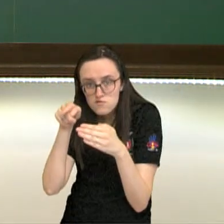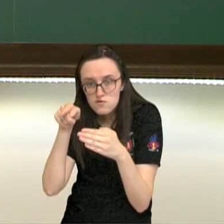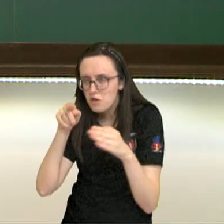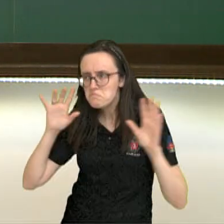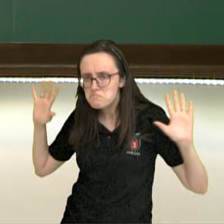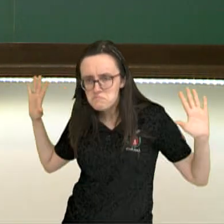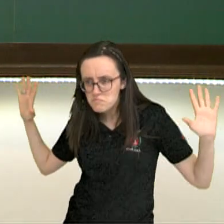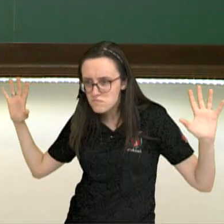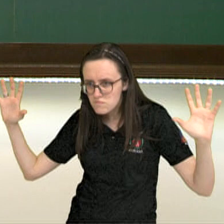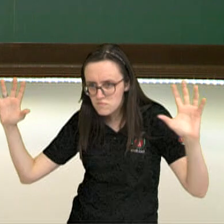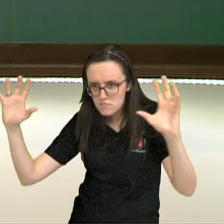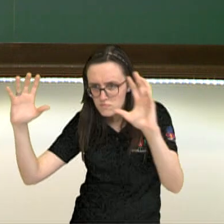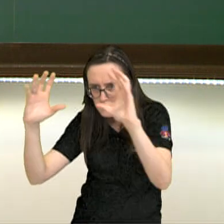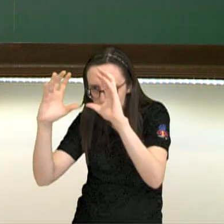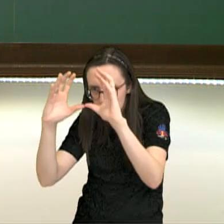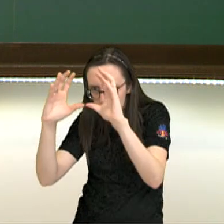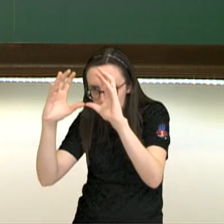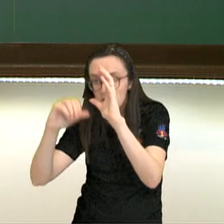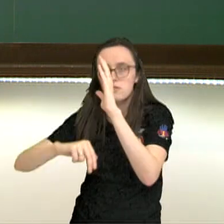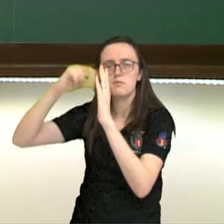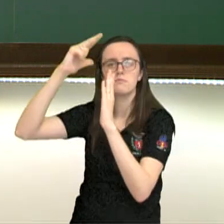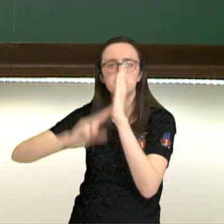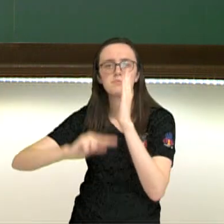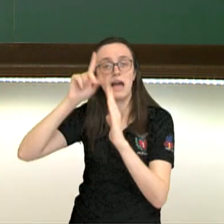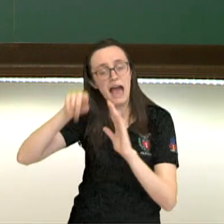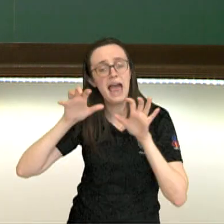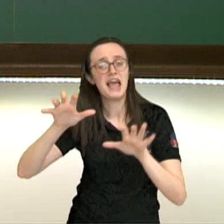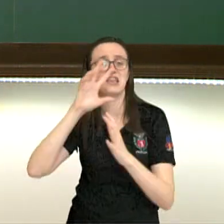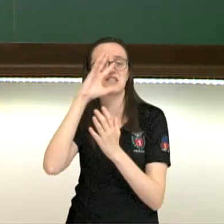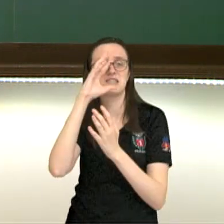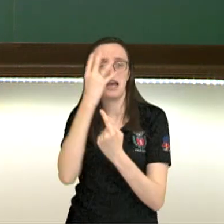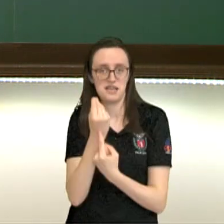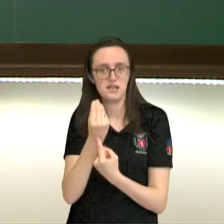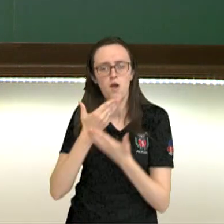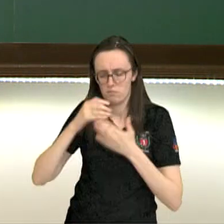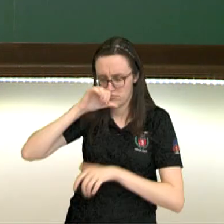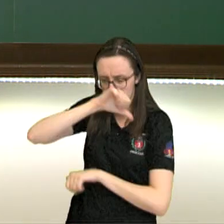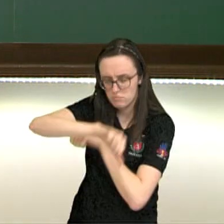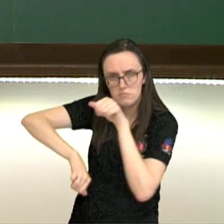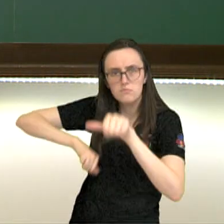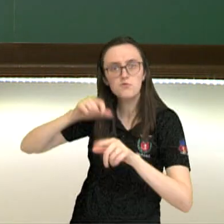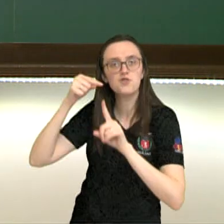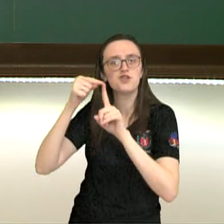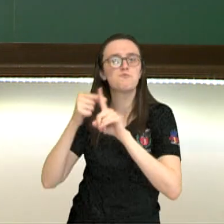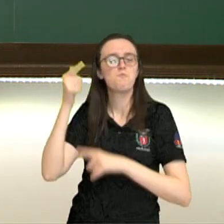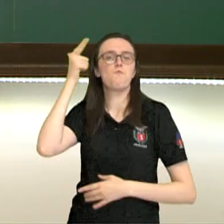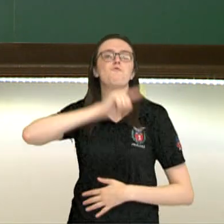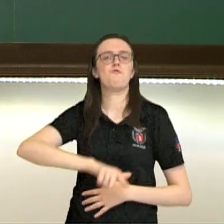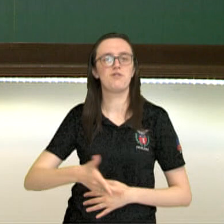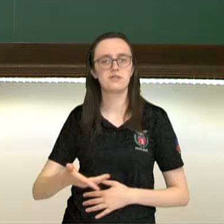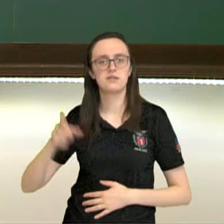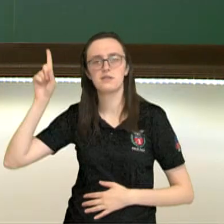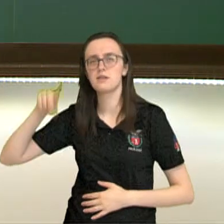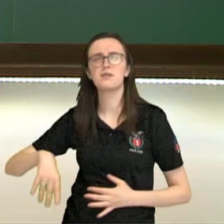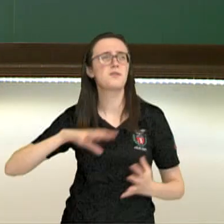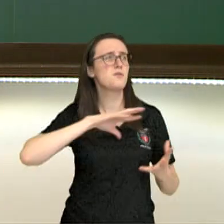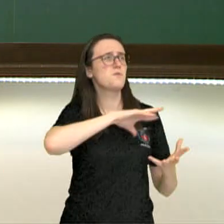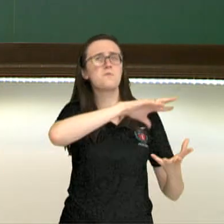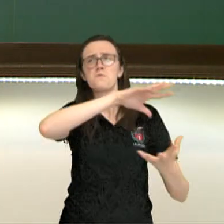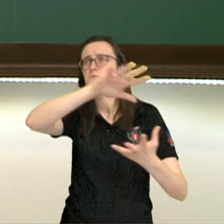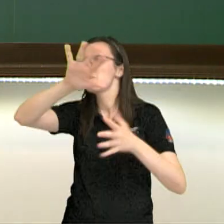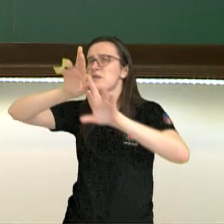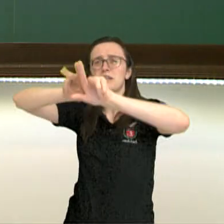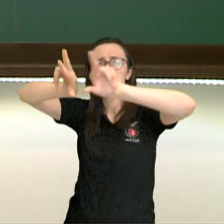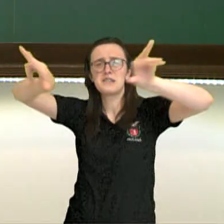a ideia do impressionismo. Então a arte ela vai se reinventar, ou seja, há um universo infinito